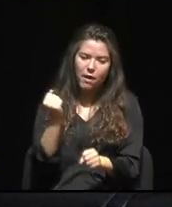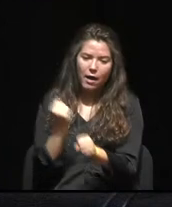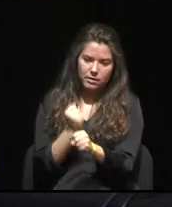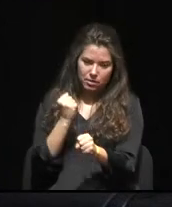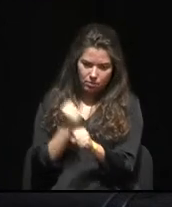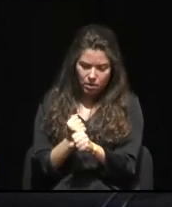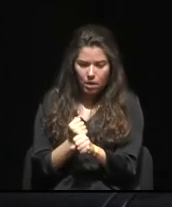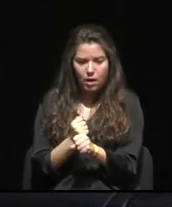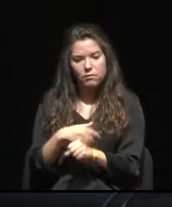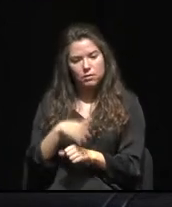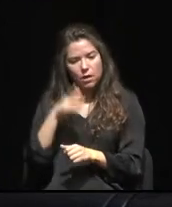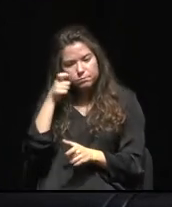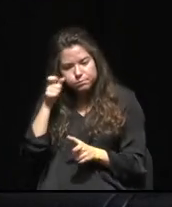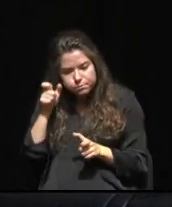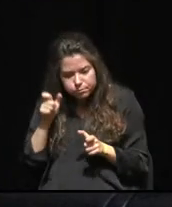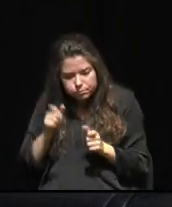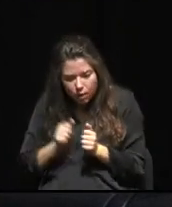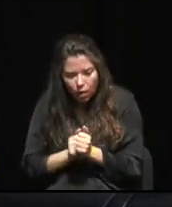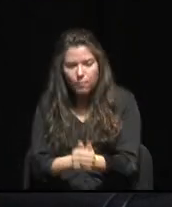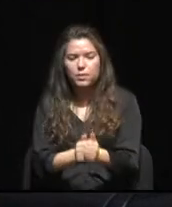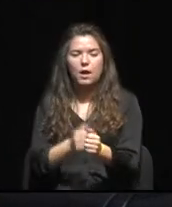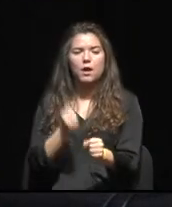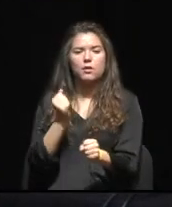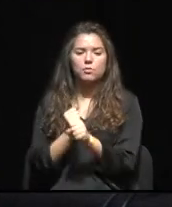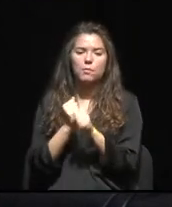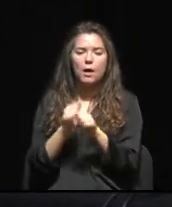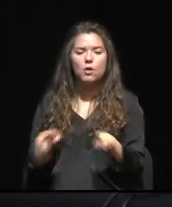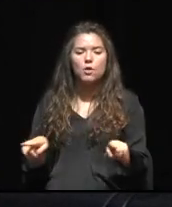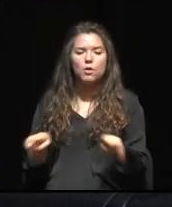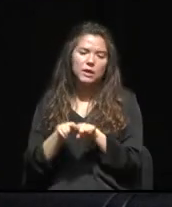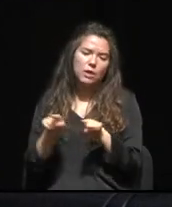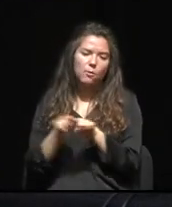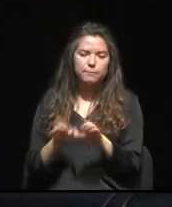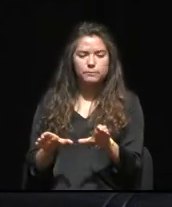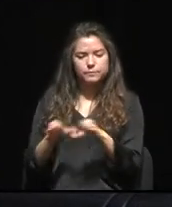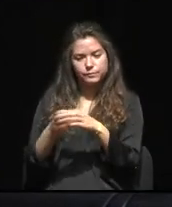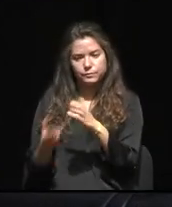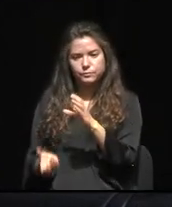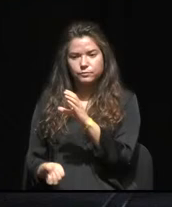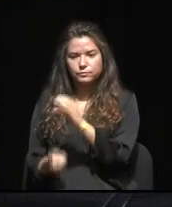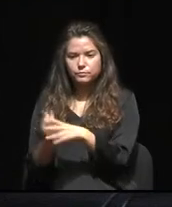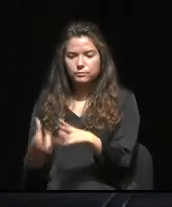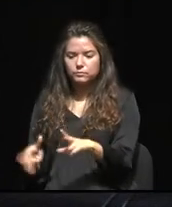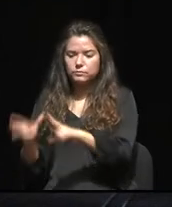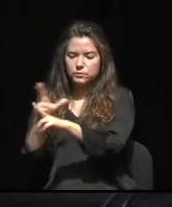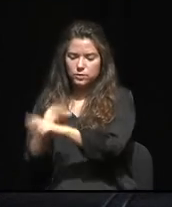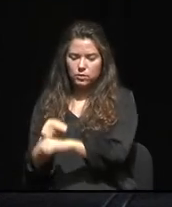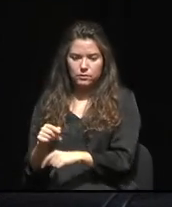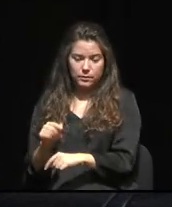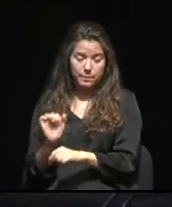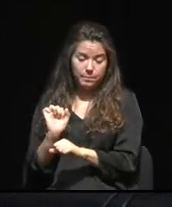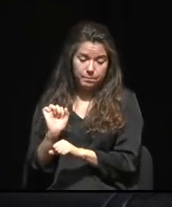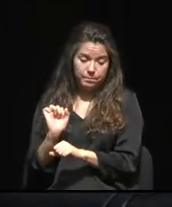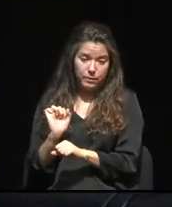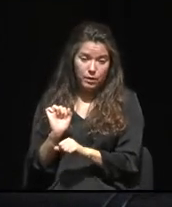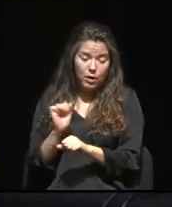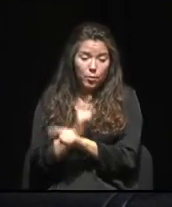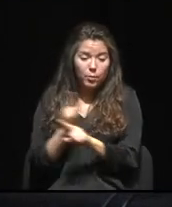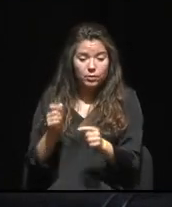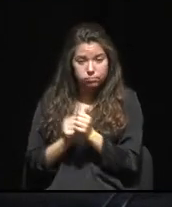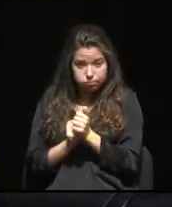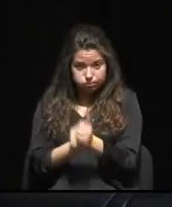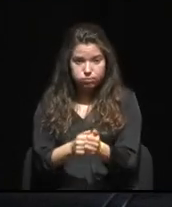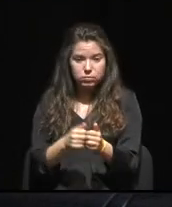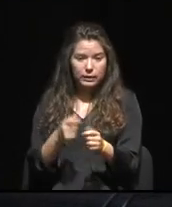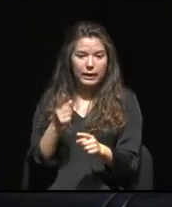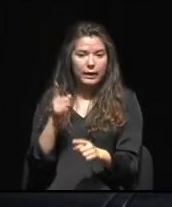que estará em cima do assunto e que faça um trabal trabalho equivalente ao que seria o de uma comissão eventual própria até porque este acompanhamento é muito